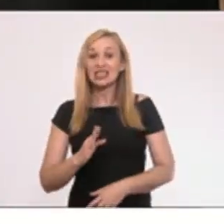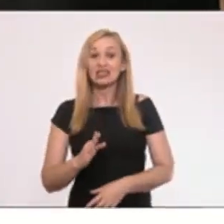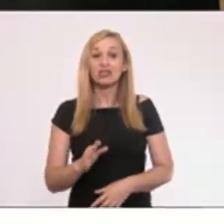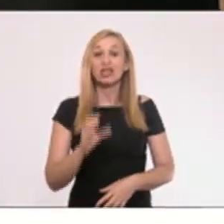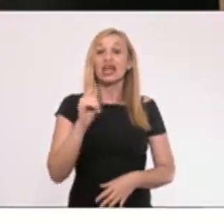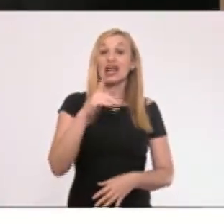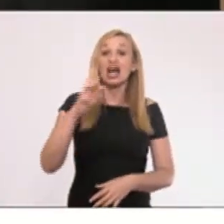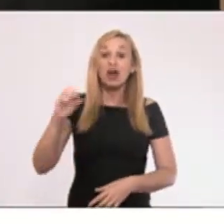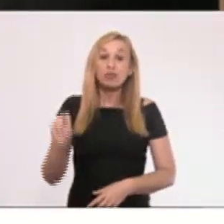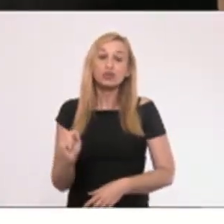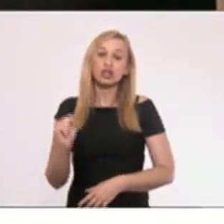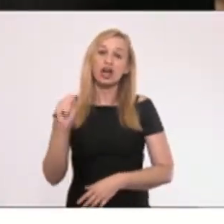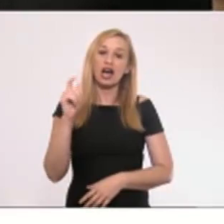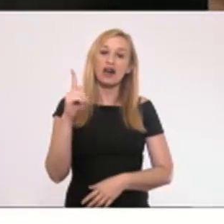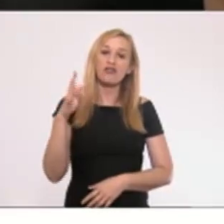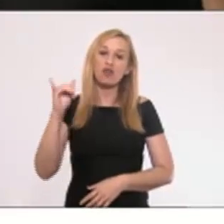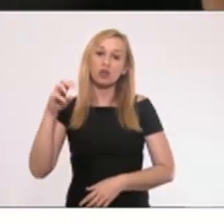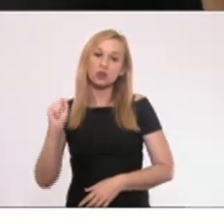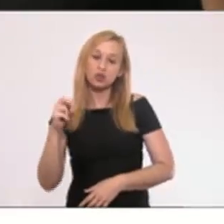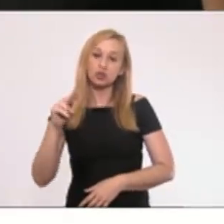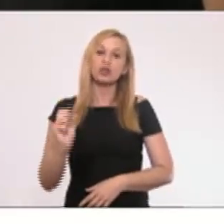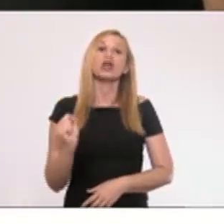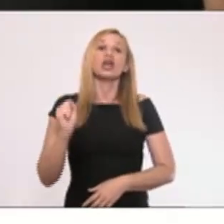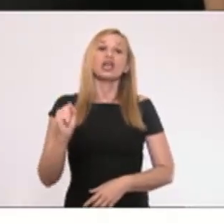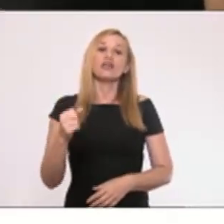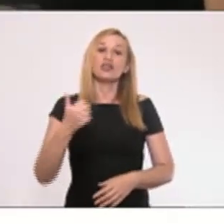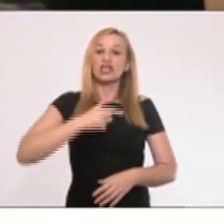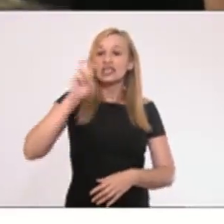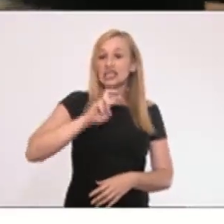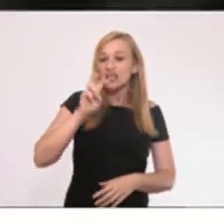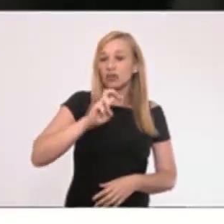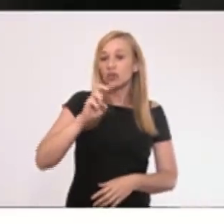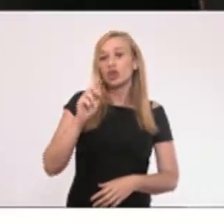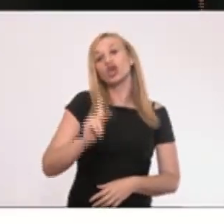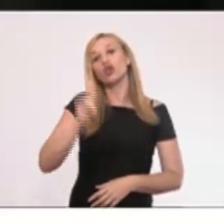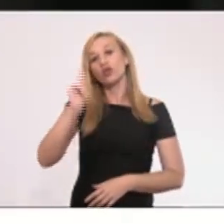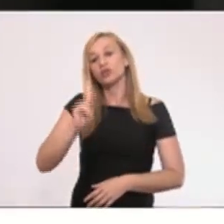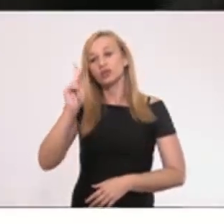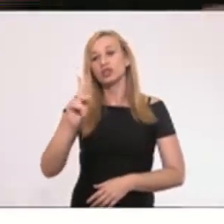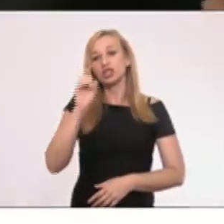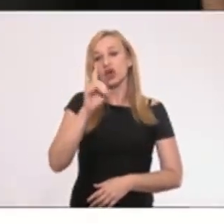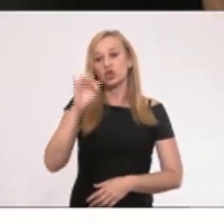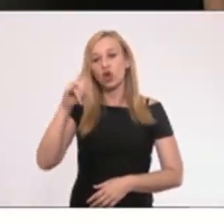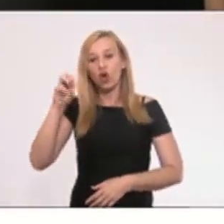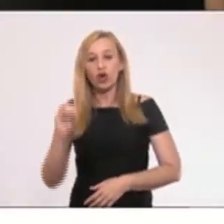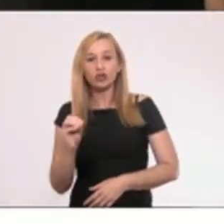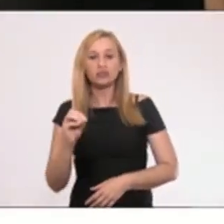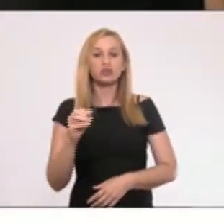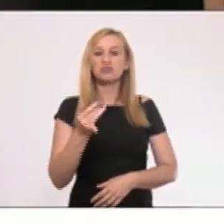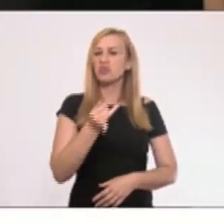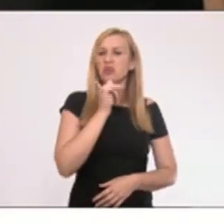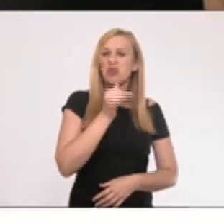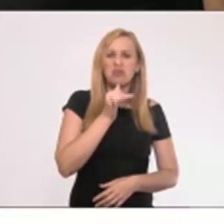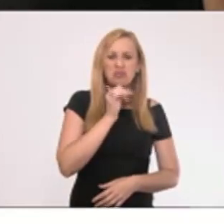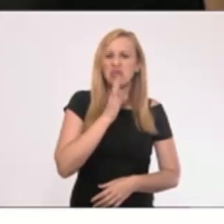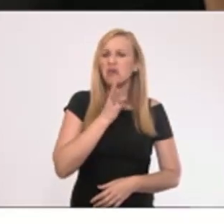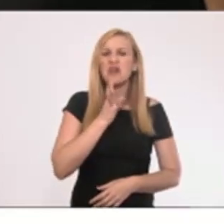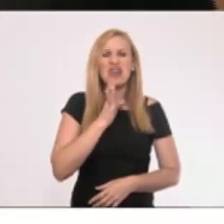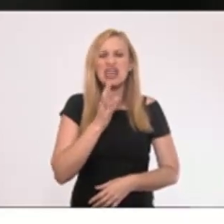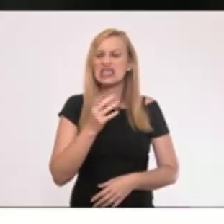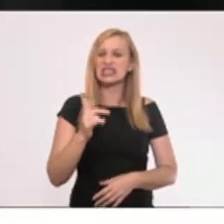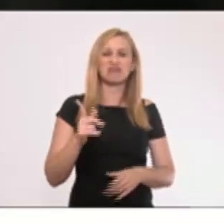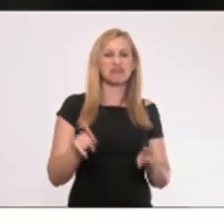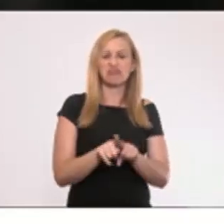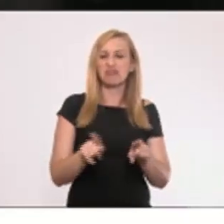dos Afonsos, que fica a 5 quilômetros de Deodoro. Parece que não conhece a distância do aeroporto internacional de 22 quilômetros até